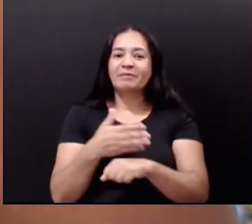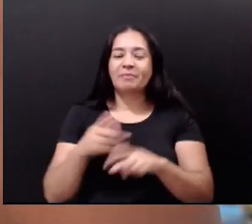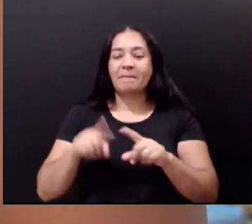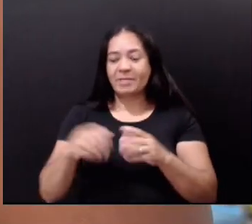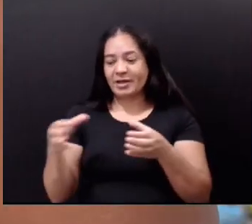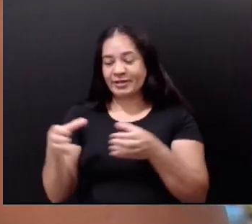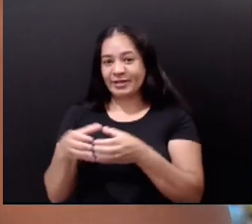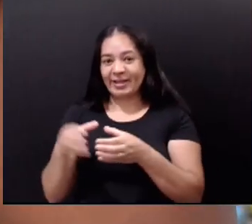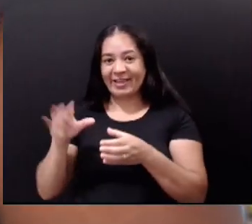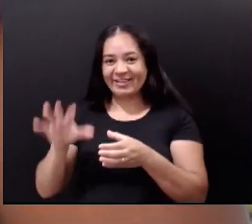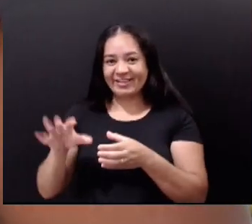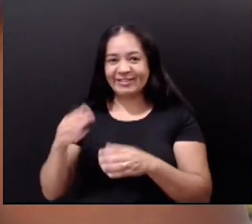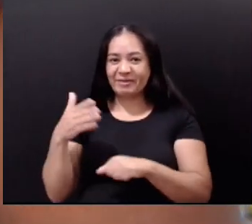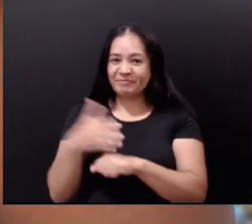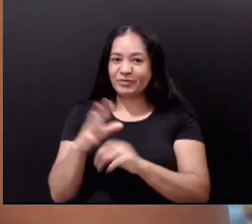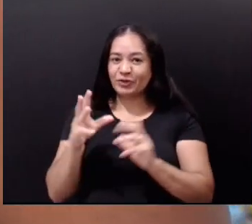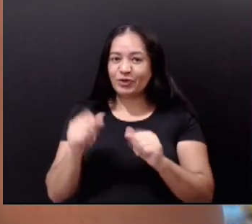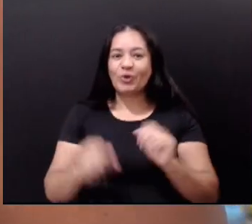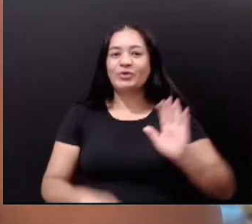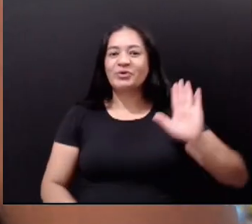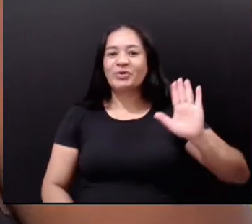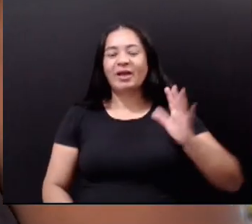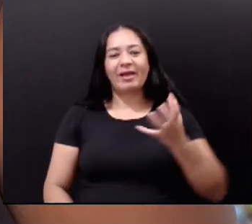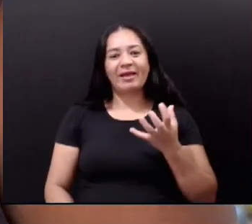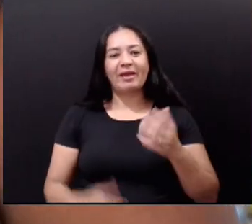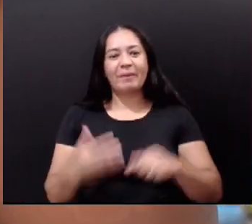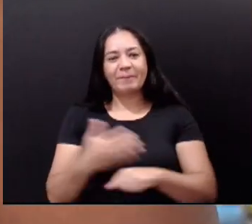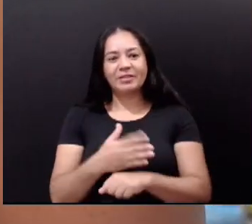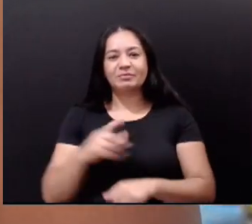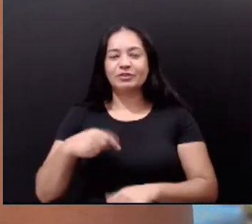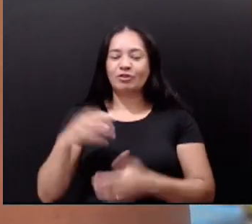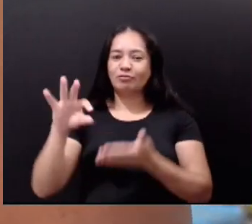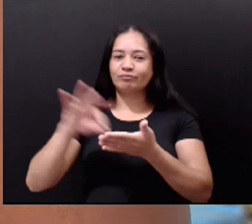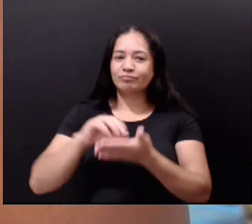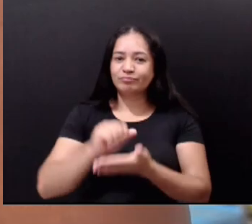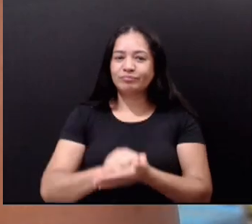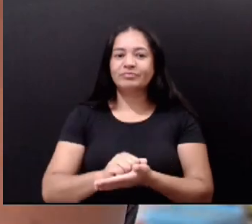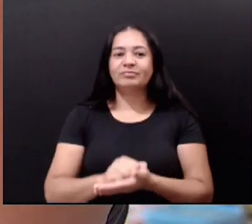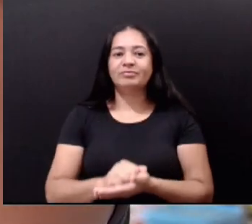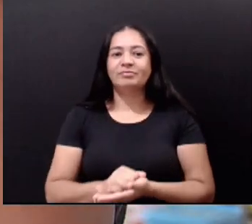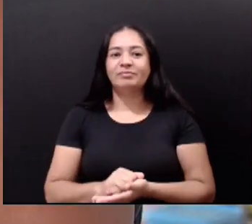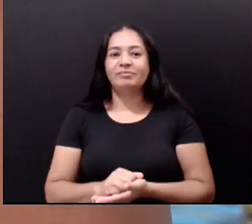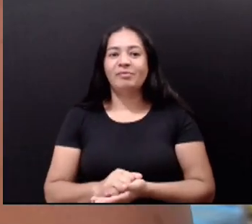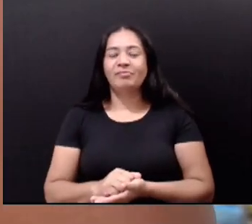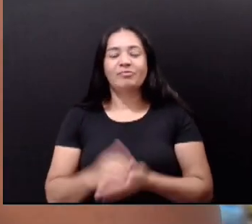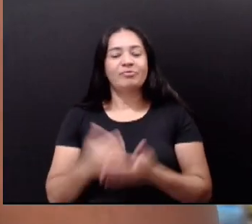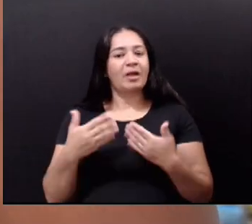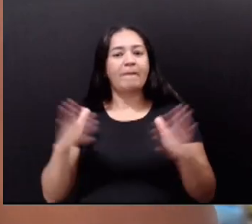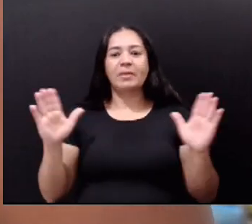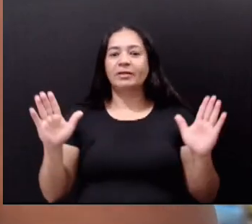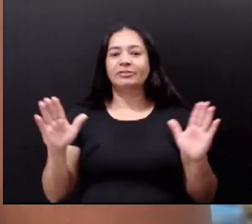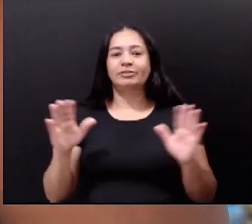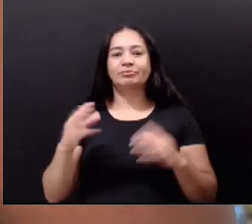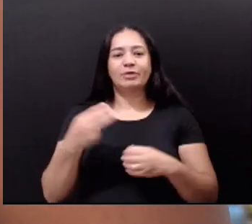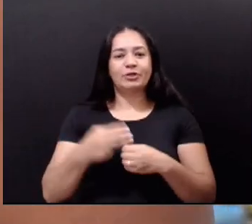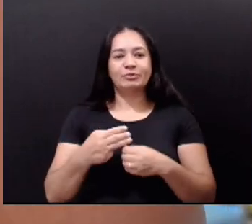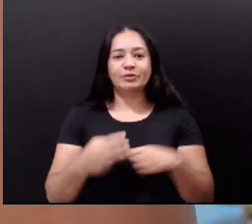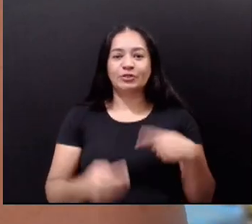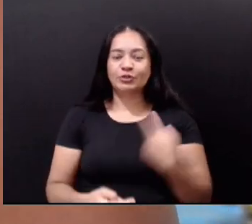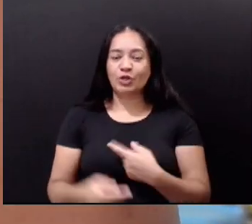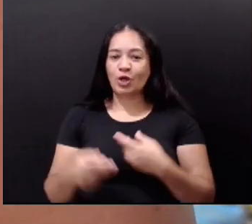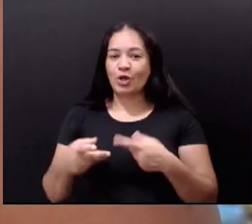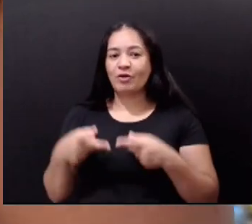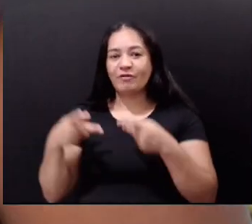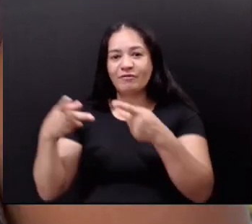todo mundo manifestou interesse, e aí nós fizemos as inscrições, e aí é aberta para o município, né? Nós vamos a partir dessa inscrição que